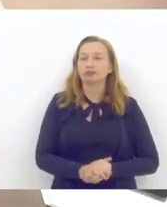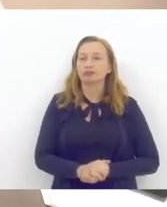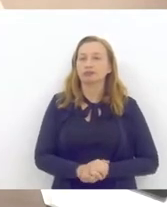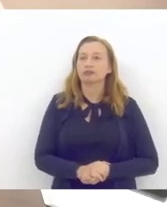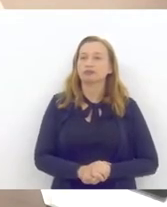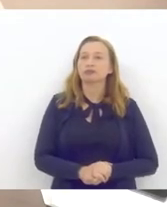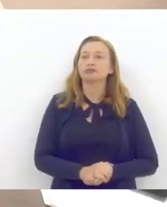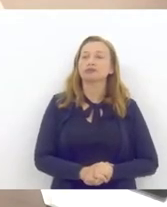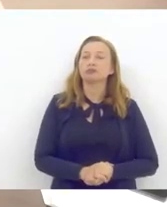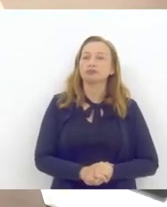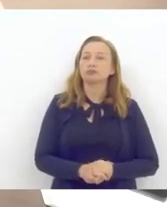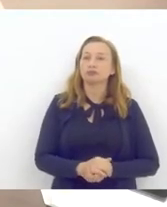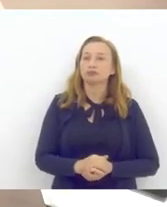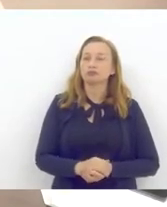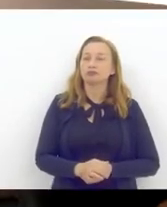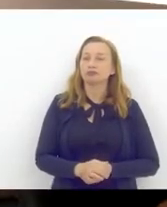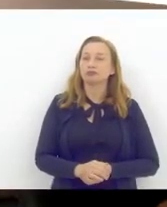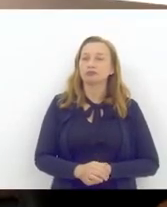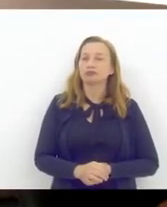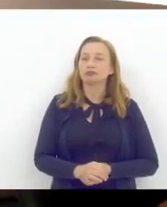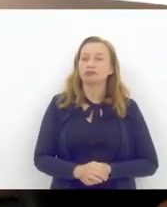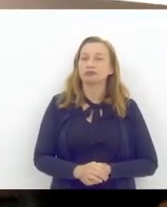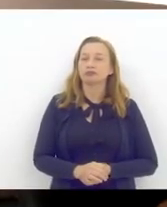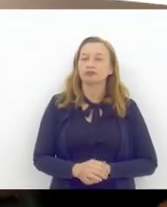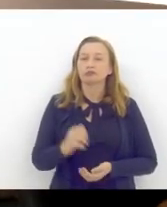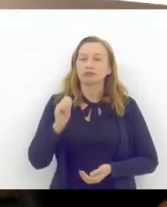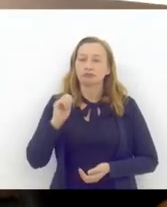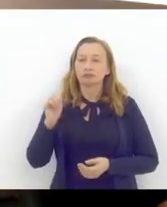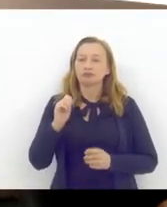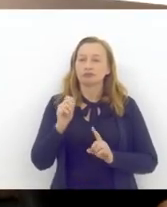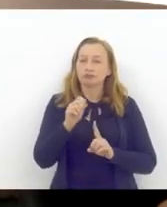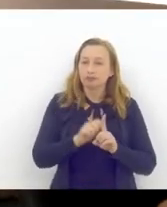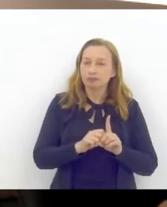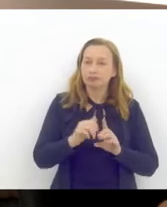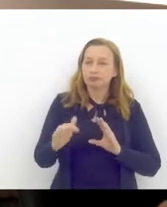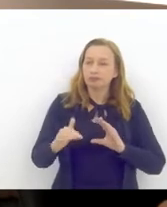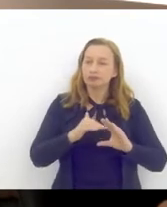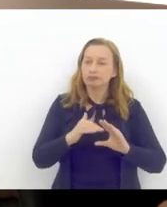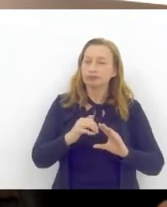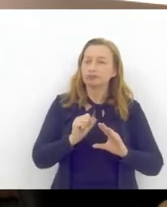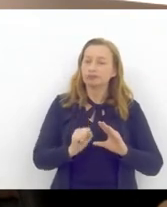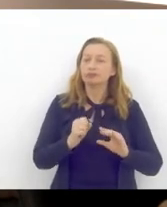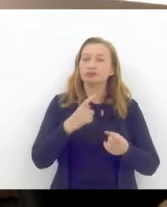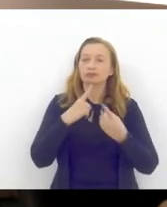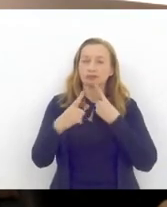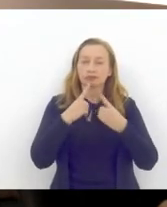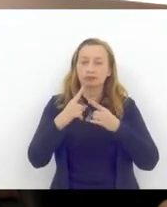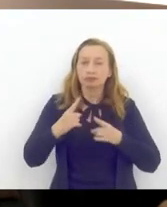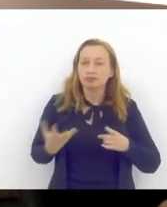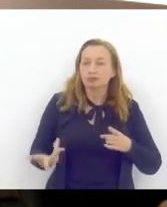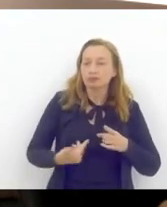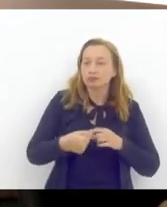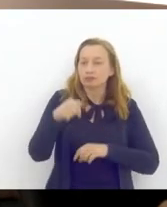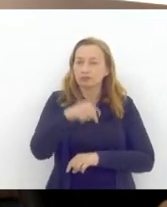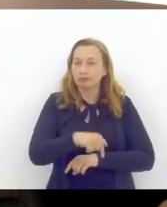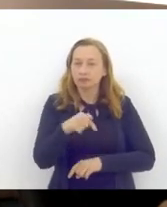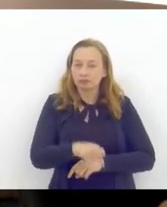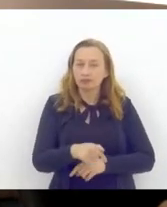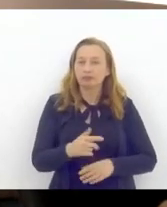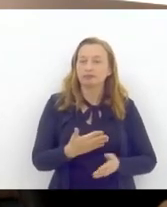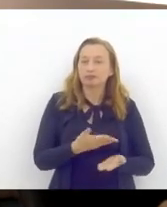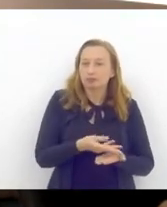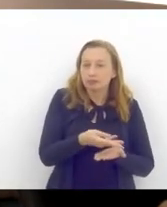de contas, as promessas, né, em abril era de que a mensagem ia ser enviada e poderia haver um debate qualificado aqui a respeito da